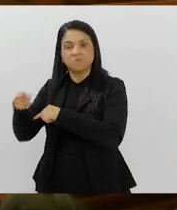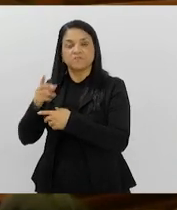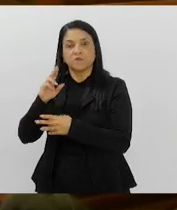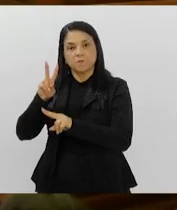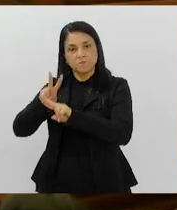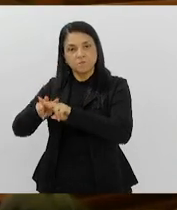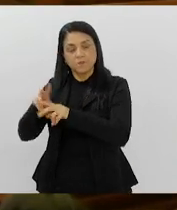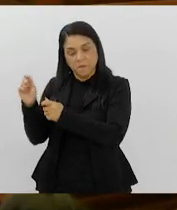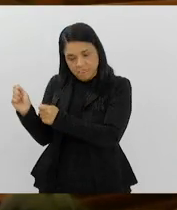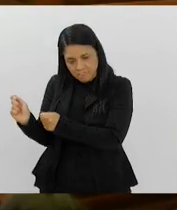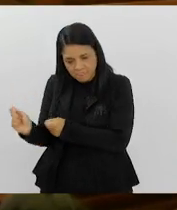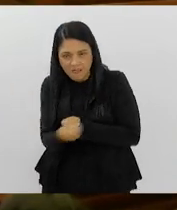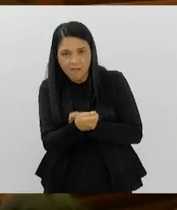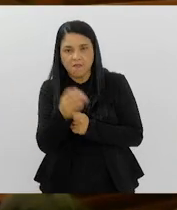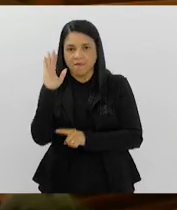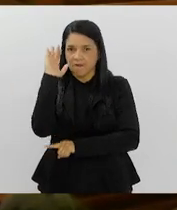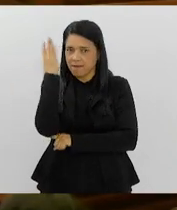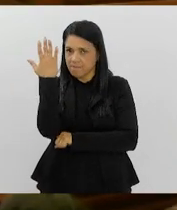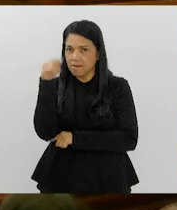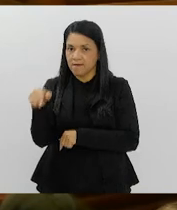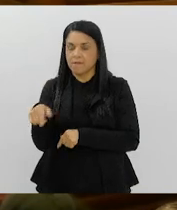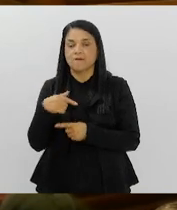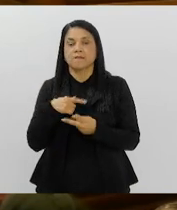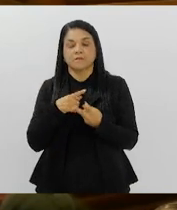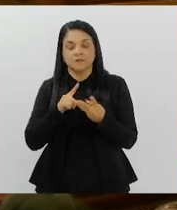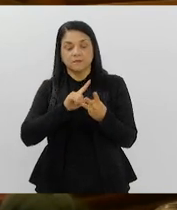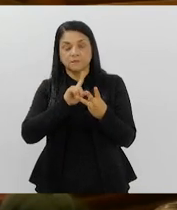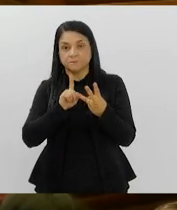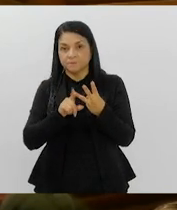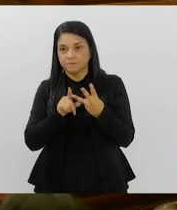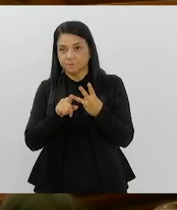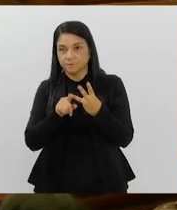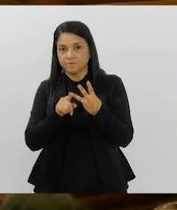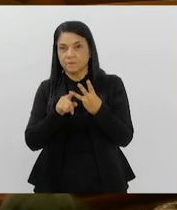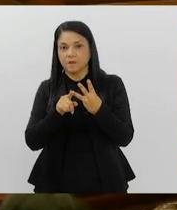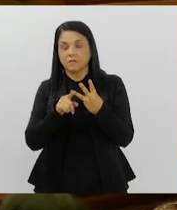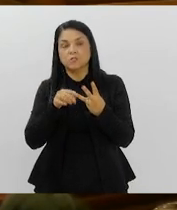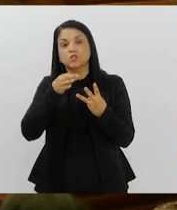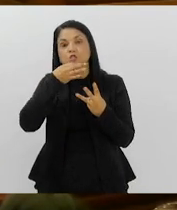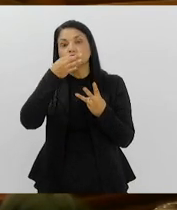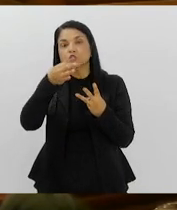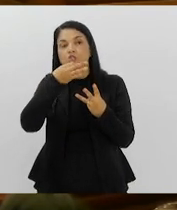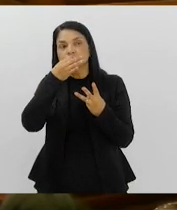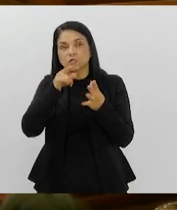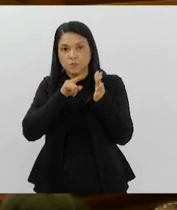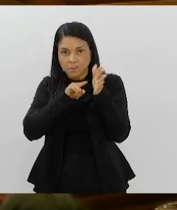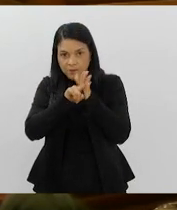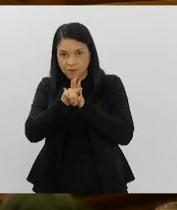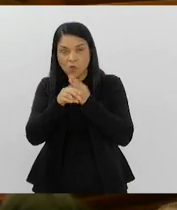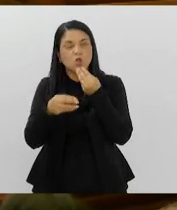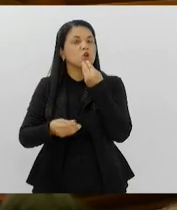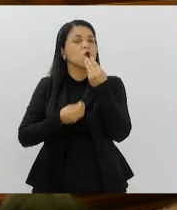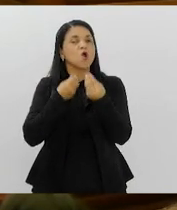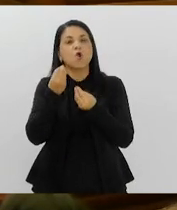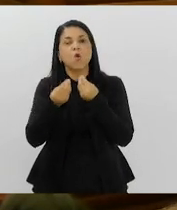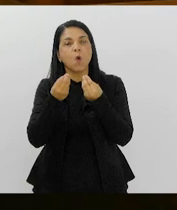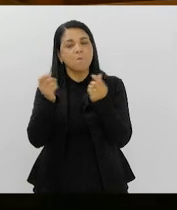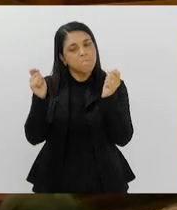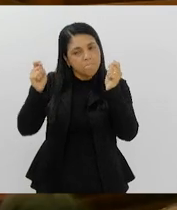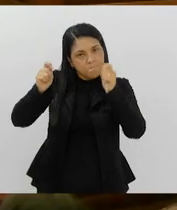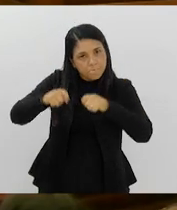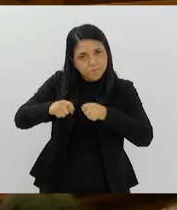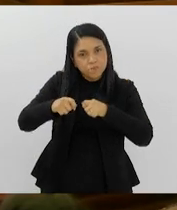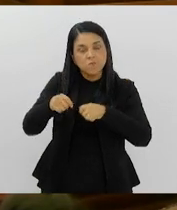enfim. E na terceira, há uma sugestão de pergunta de como que poderia